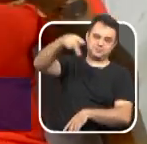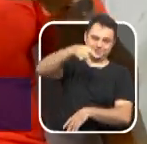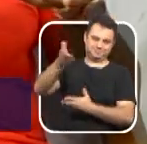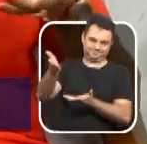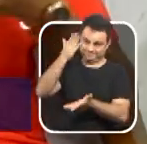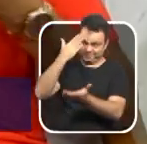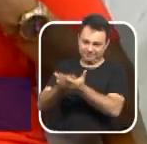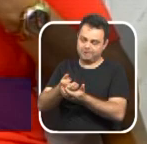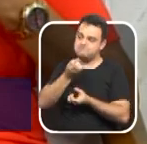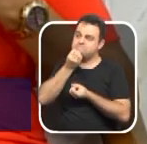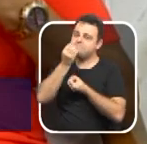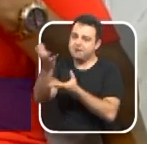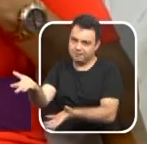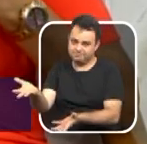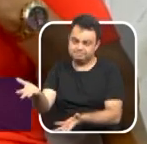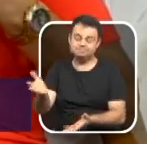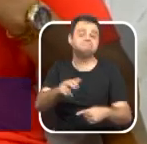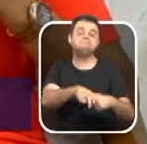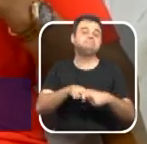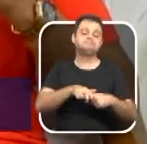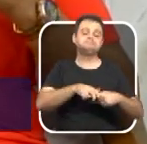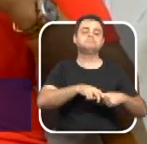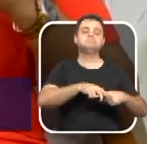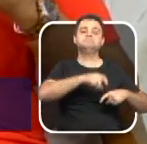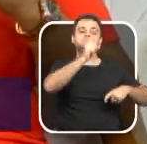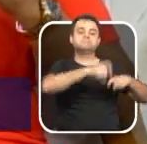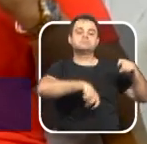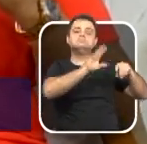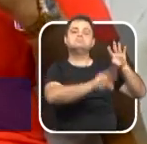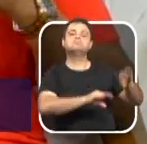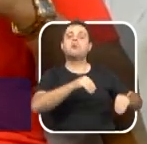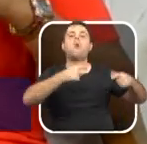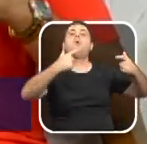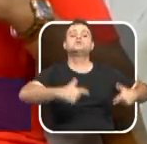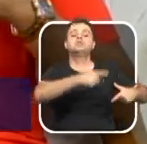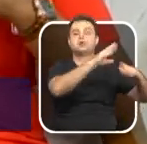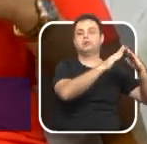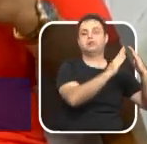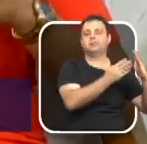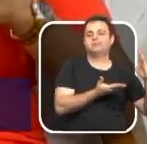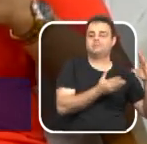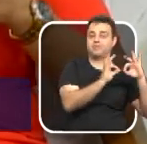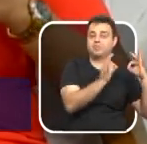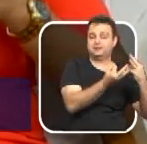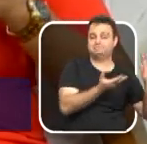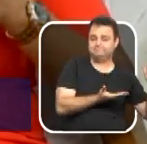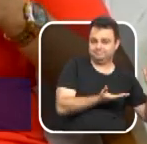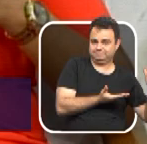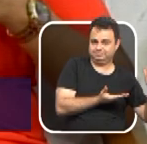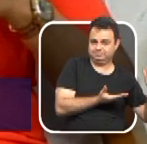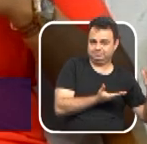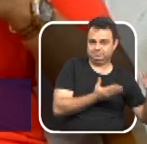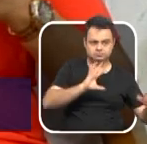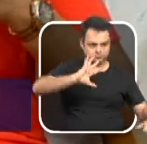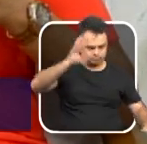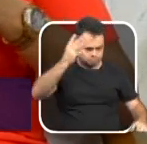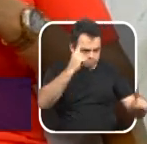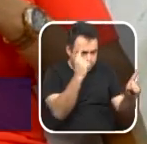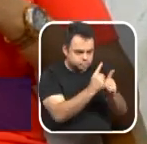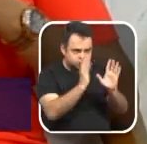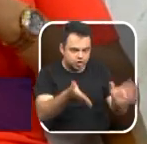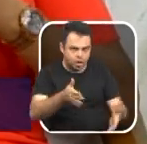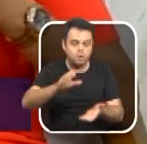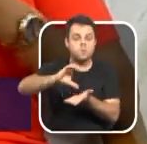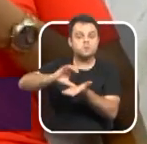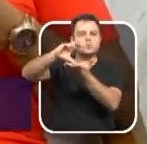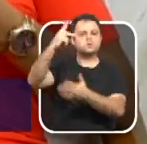os órgãos de garantia de direito da criança para que elas começam a ser ouvidas e assim possam sair ou afastar,